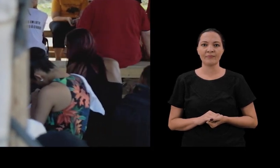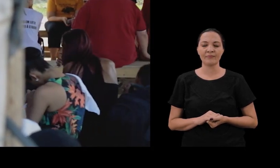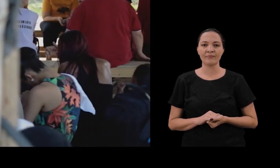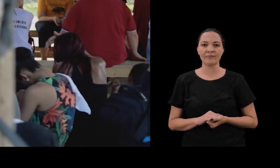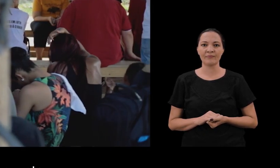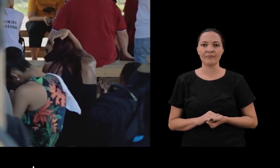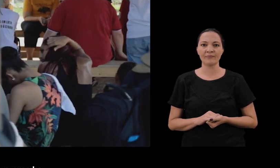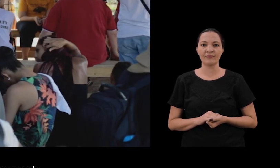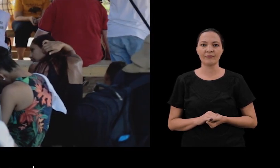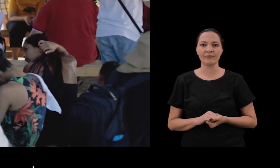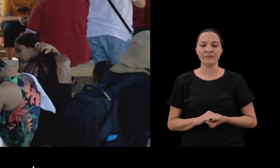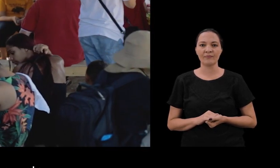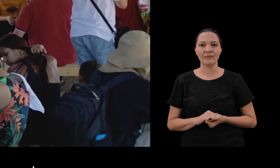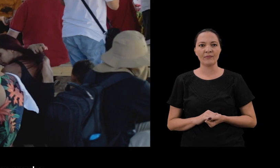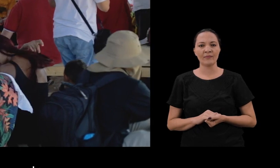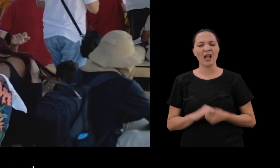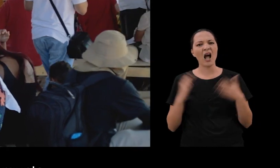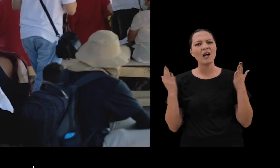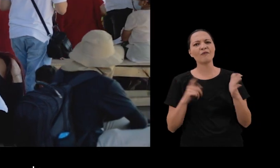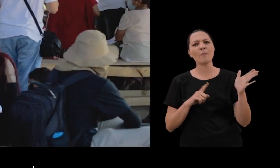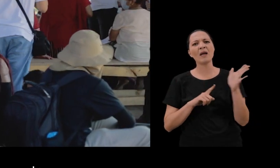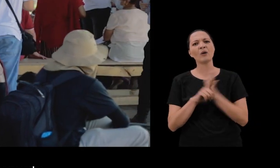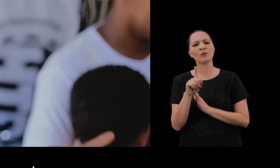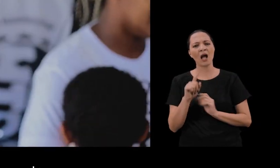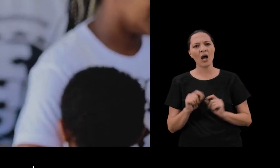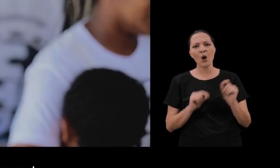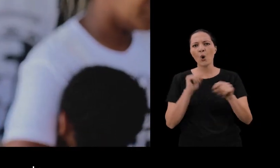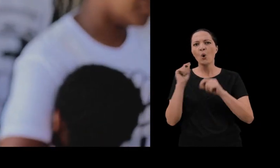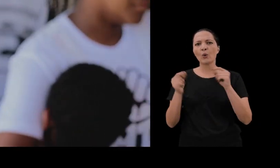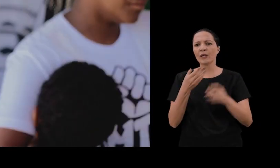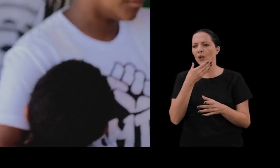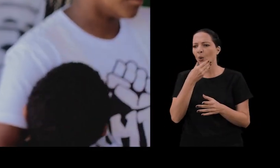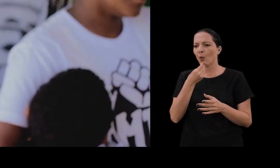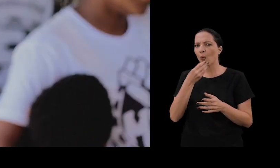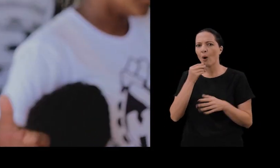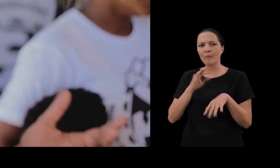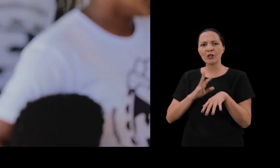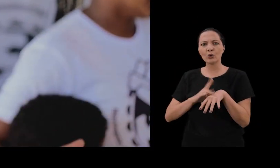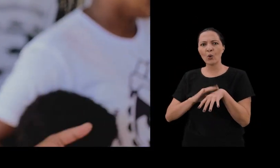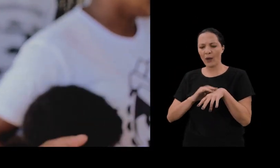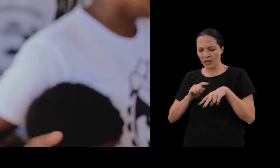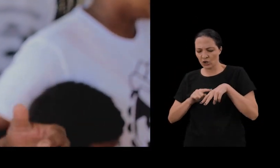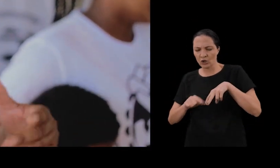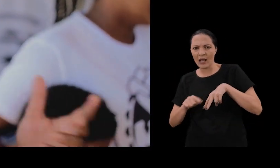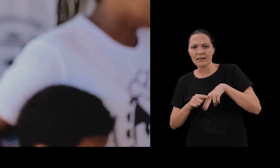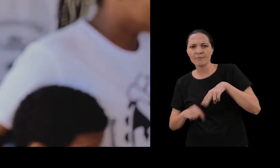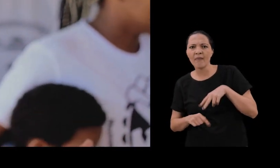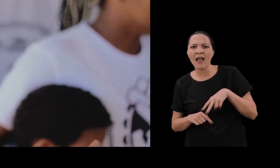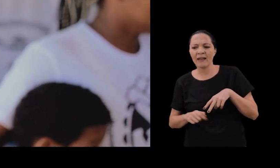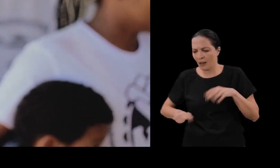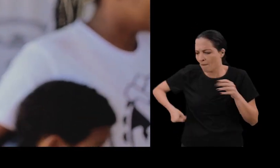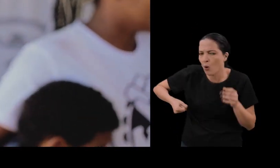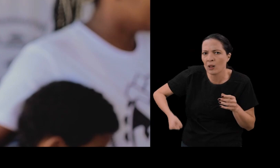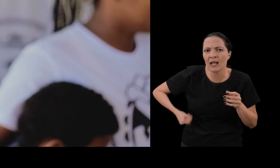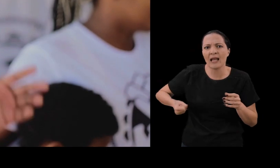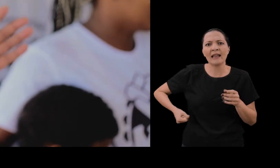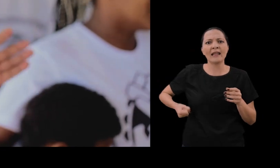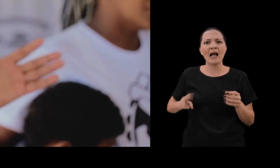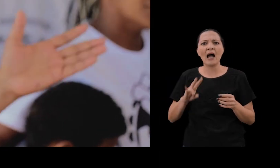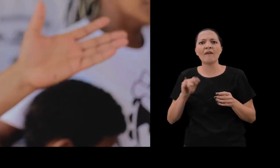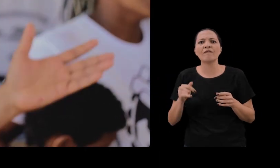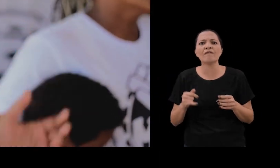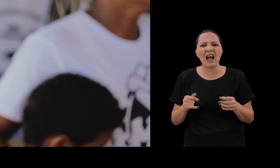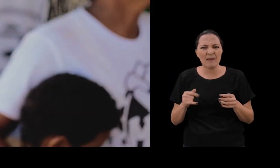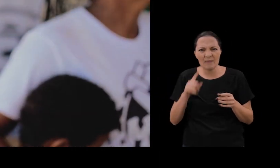peixe. Depois que agora eu pergunto, o que é que um homem de muleta com ferro no pé ia oferecer, né? Qual é o risco que ia oferecer para eles?